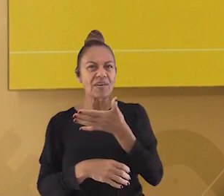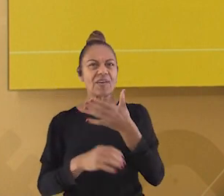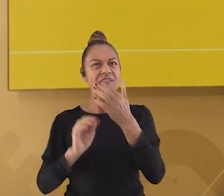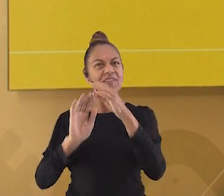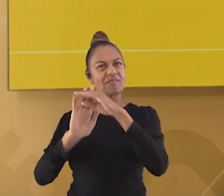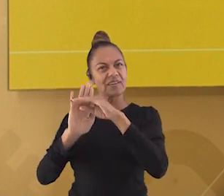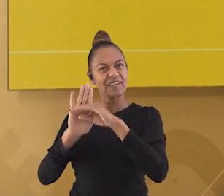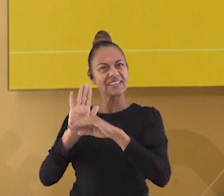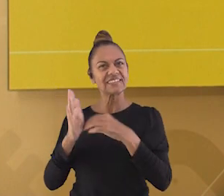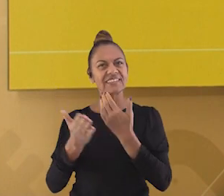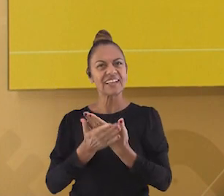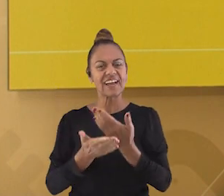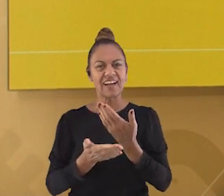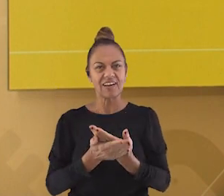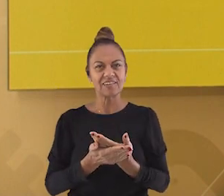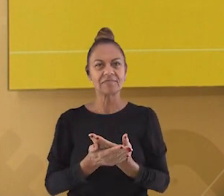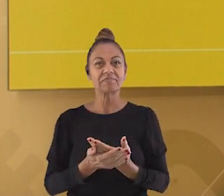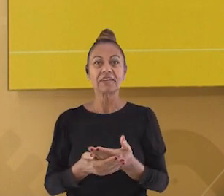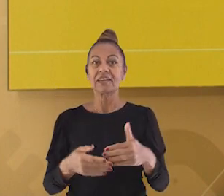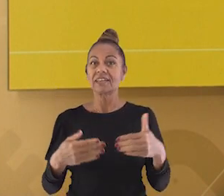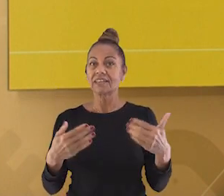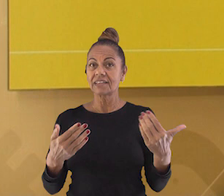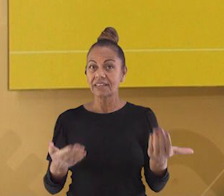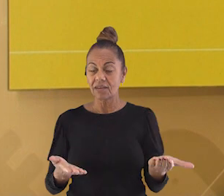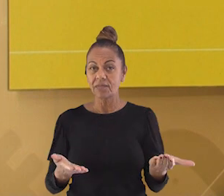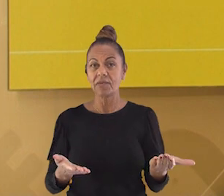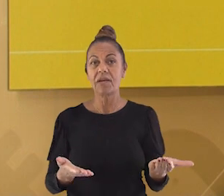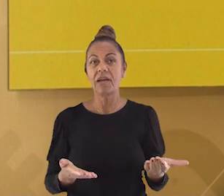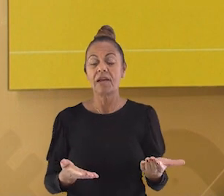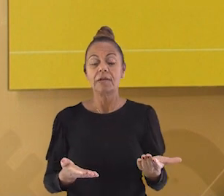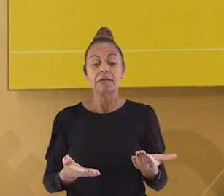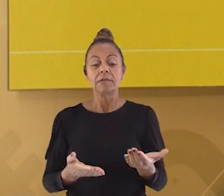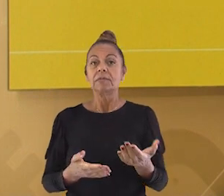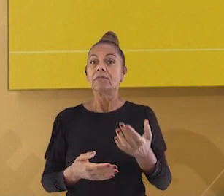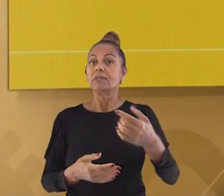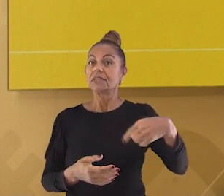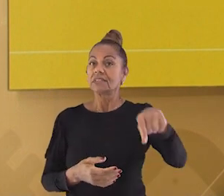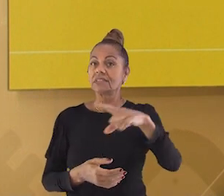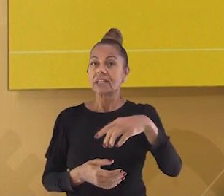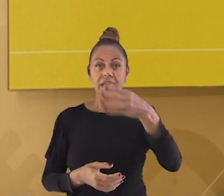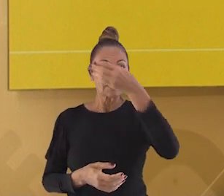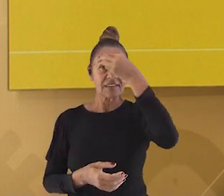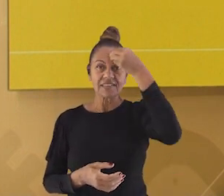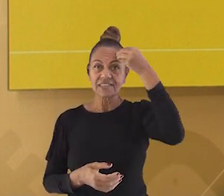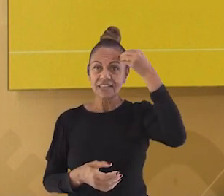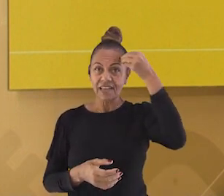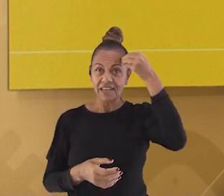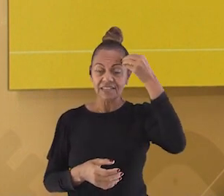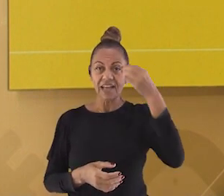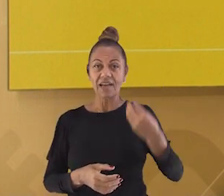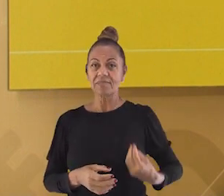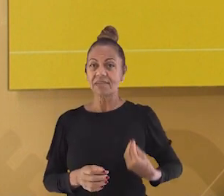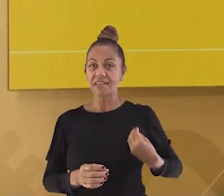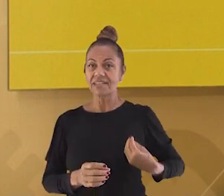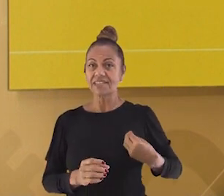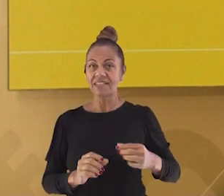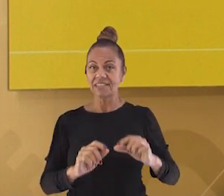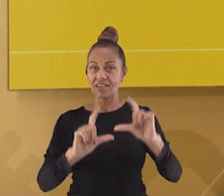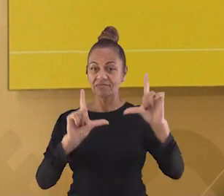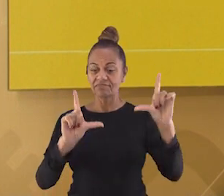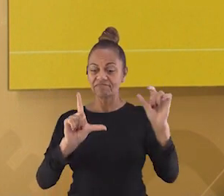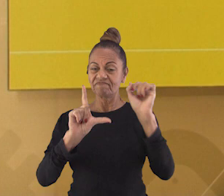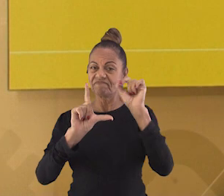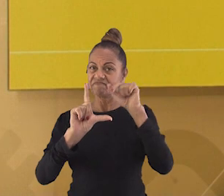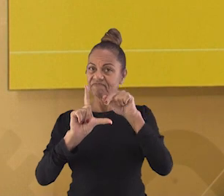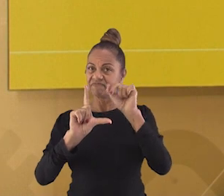das aulas. E antes que a aula termine, não se esqueça de marcar a sua presença através do QR Code que está